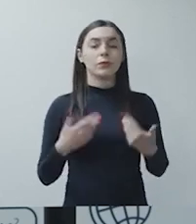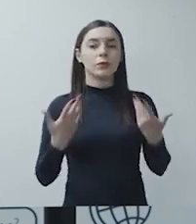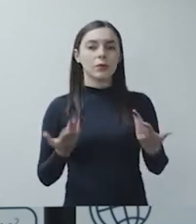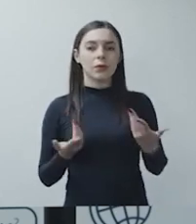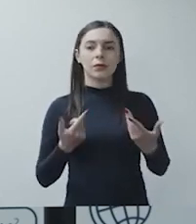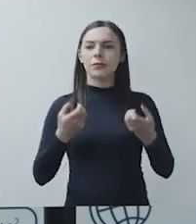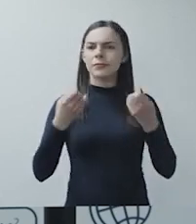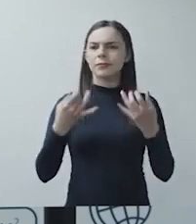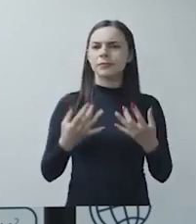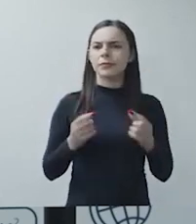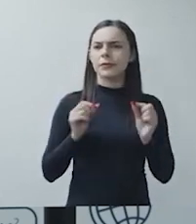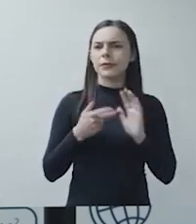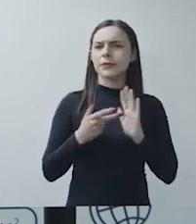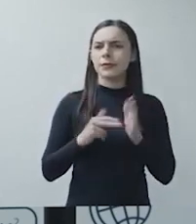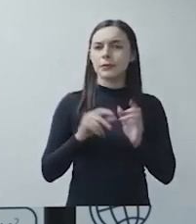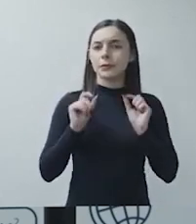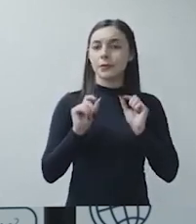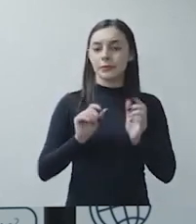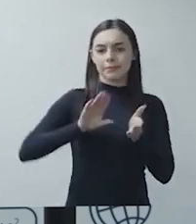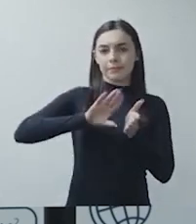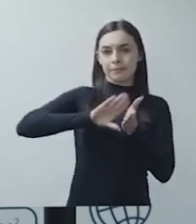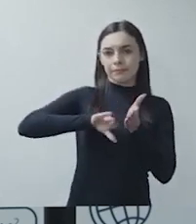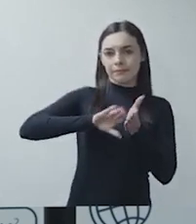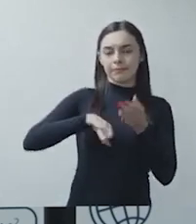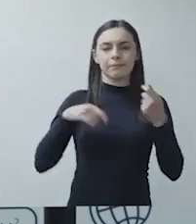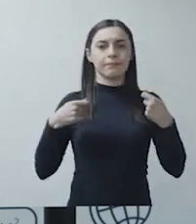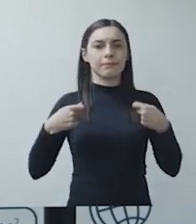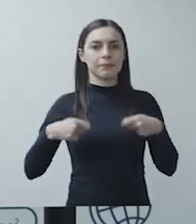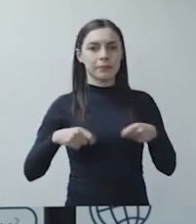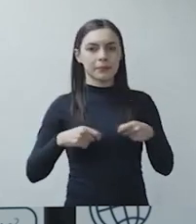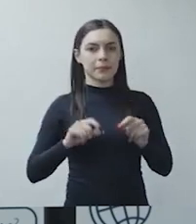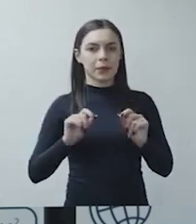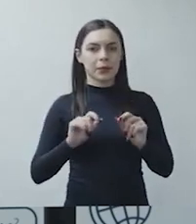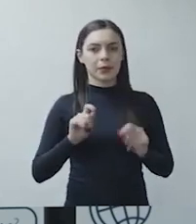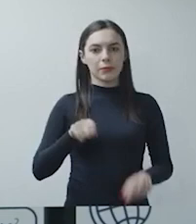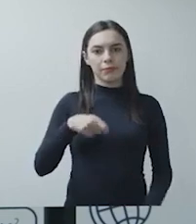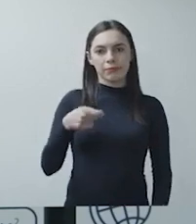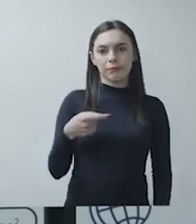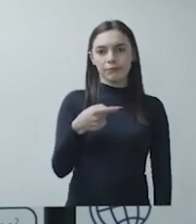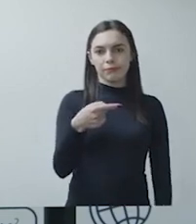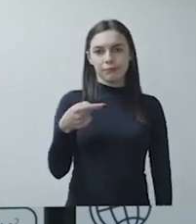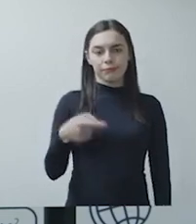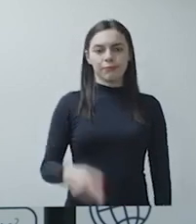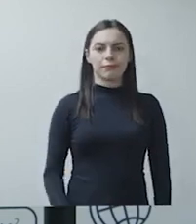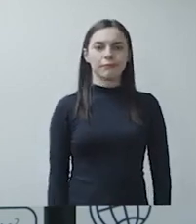falando da subtração, da operação de menos.